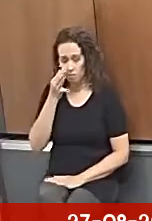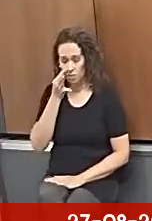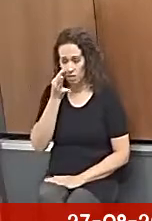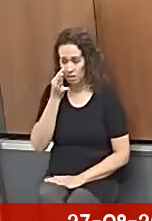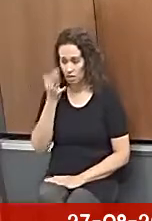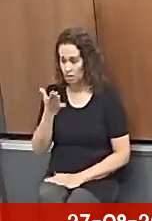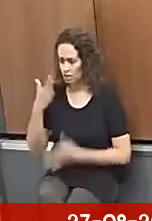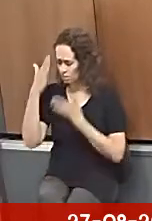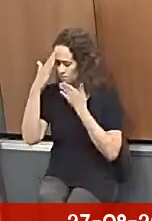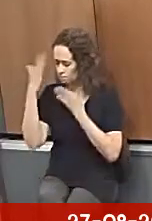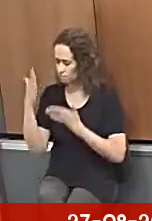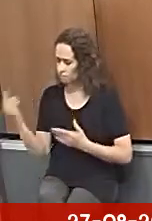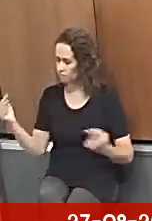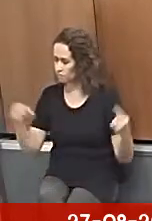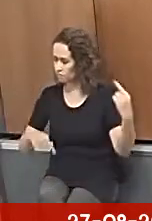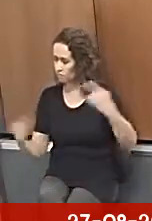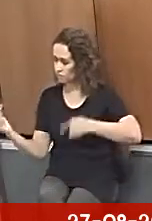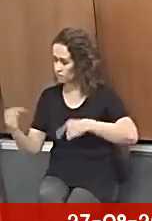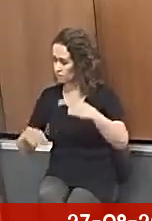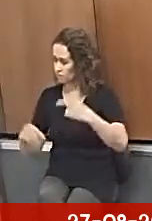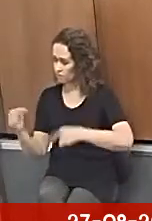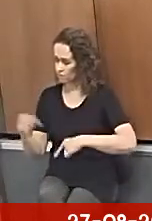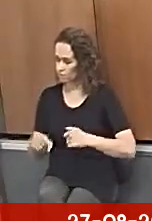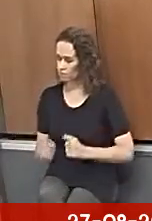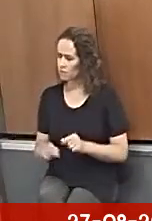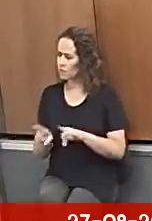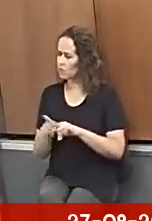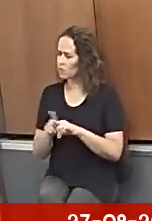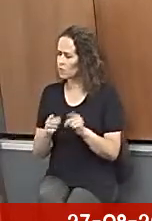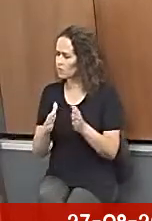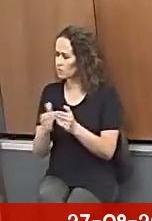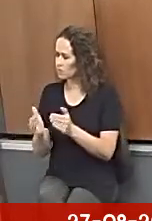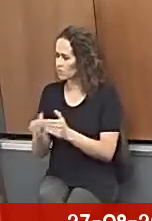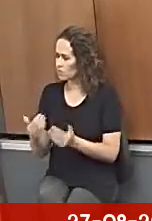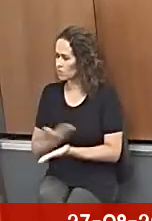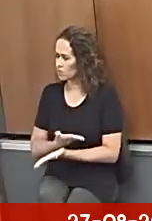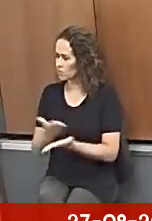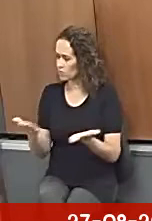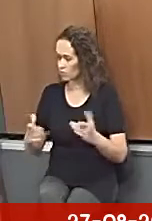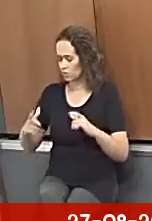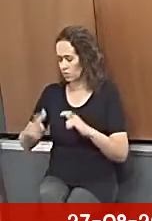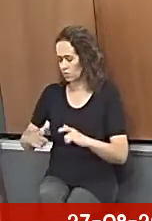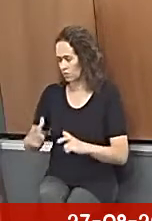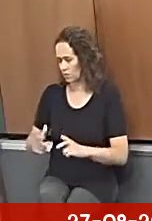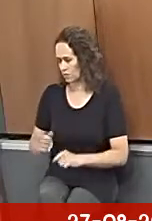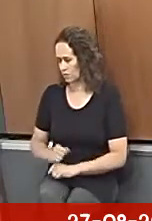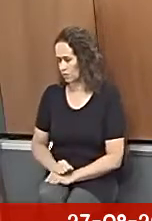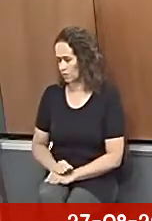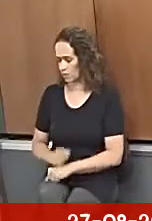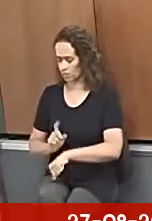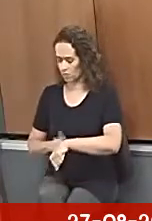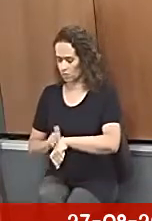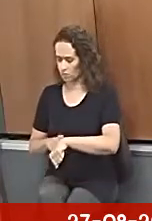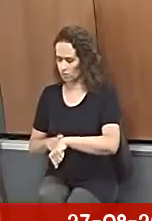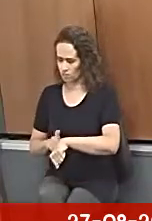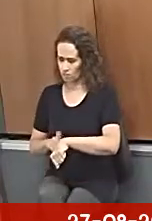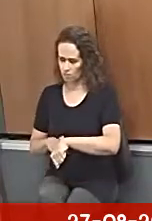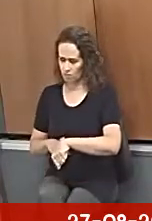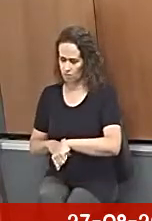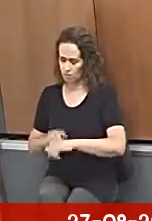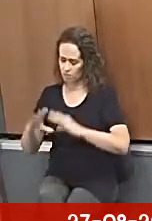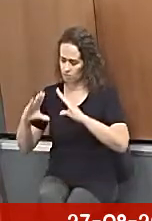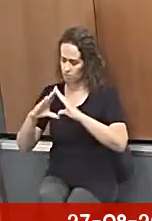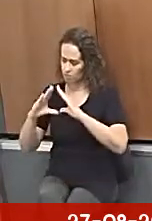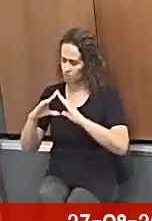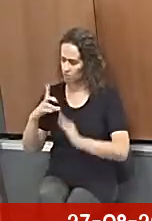e quero pedir para que dentro da do espaço de tempo que a casa é poder oferecer